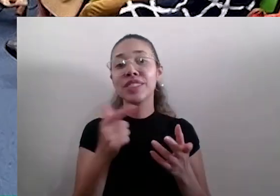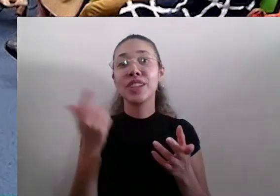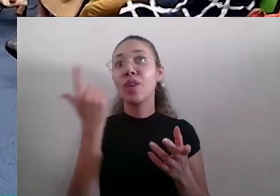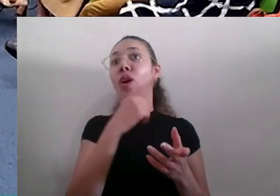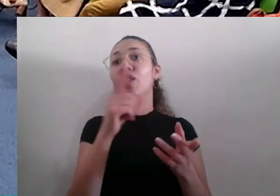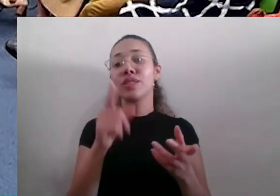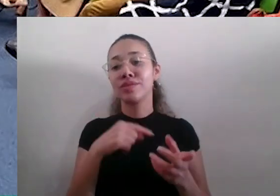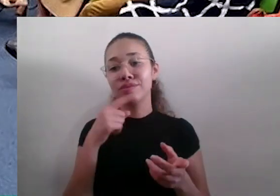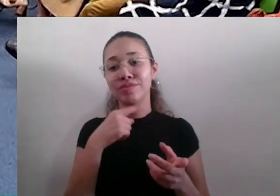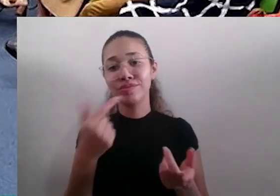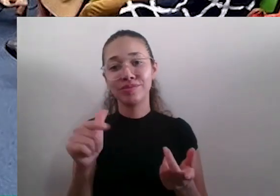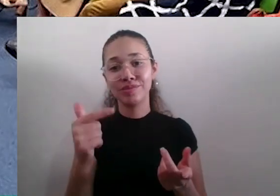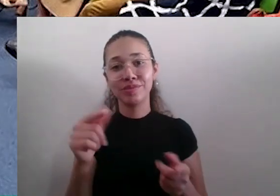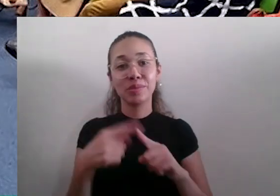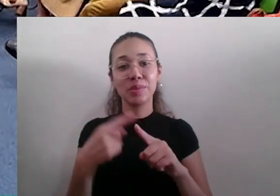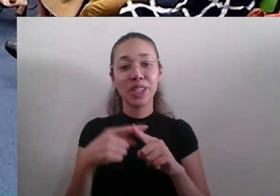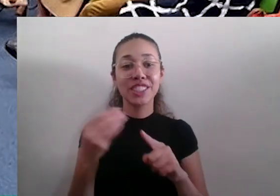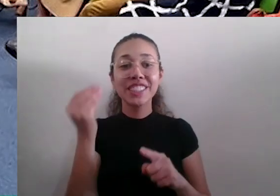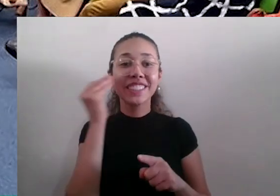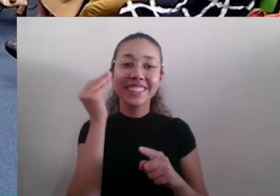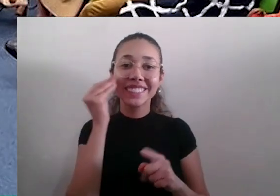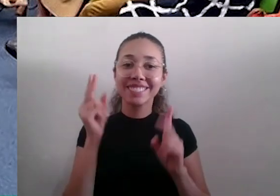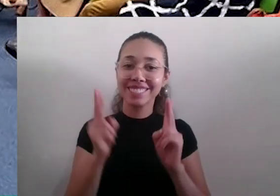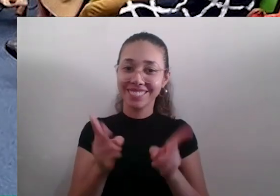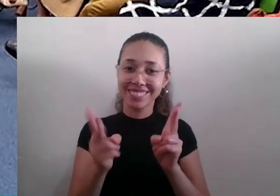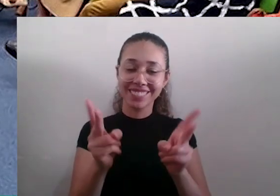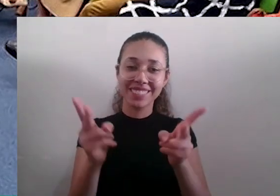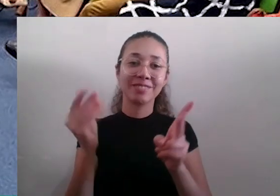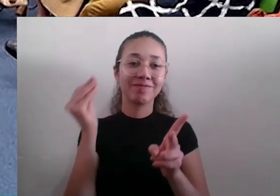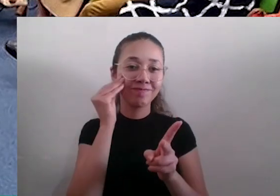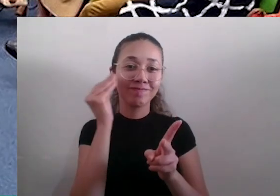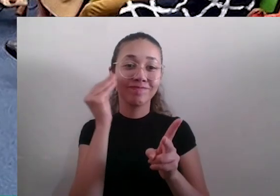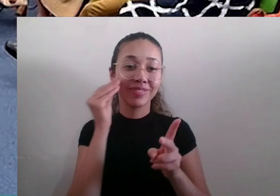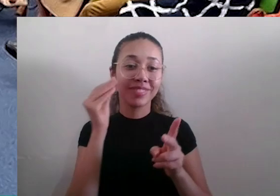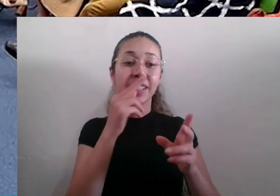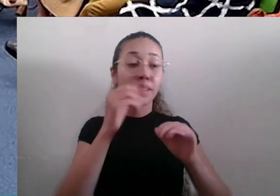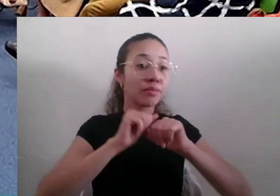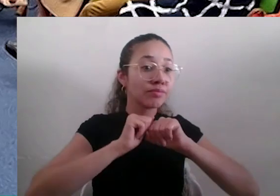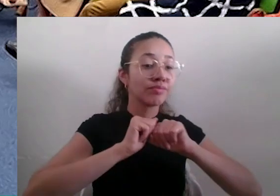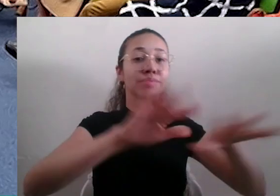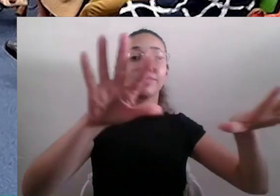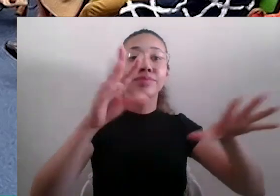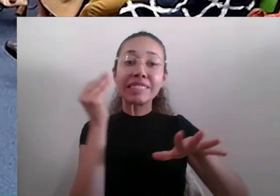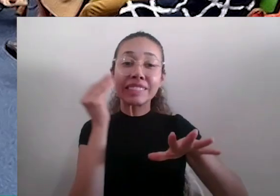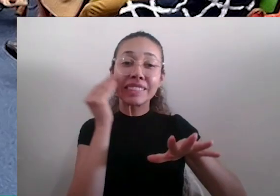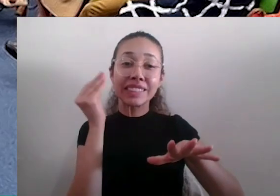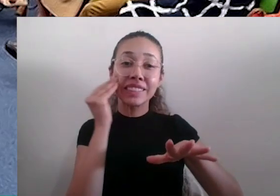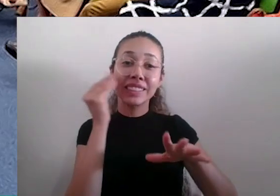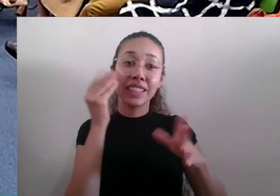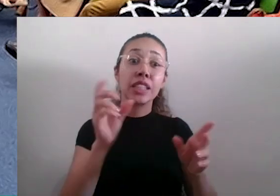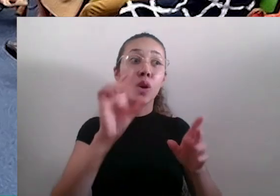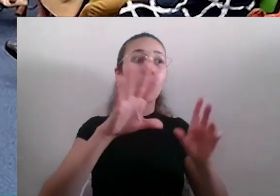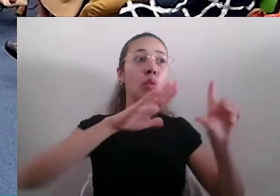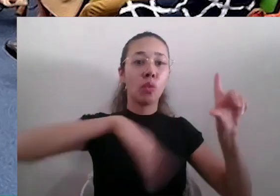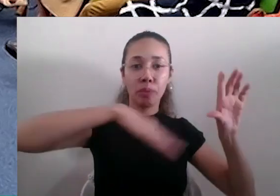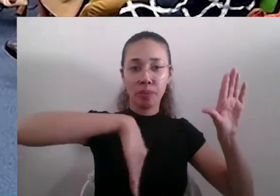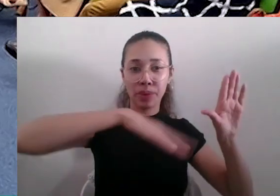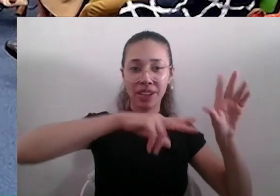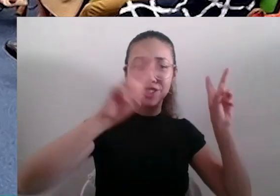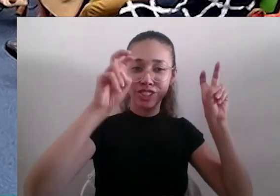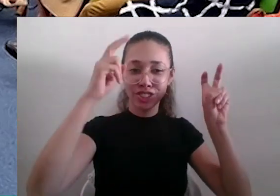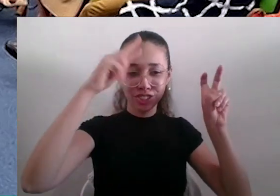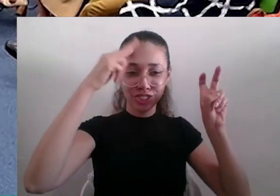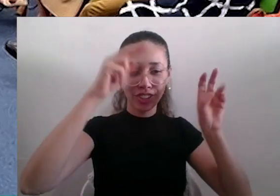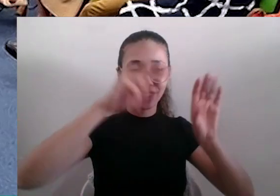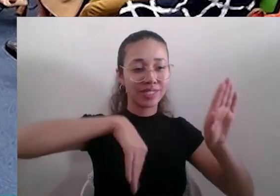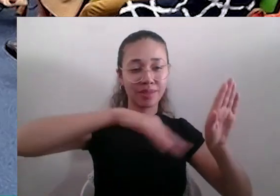gente tenta sempre eh a gente tenta sempre furar a bolha Às vezes a gente consegue como você falou o praia conseguiu o praia conseguiu realmente